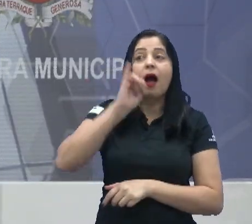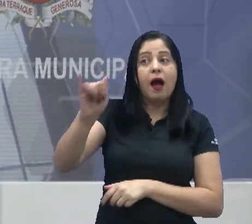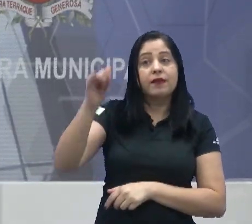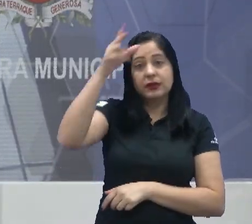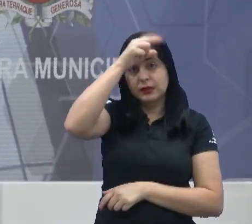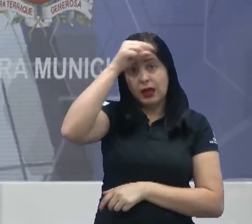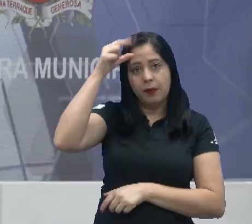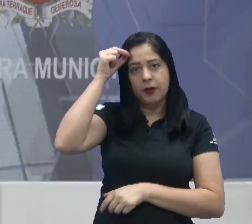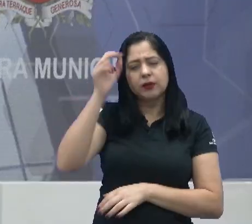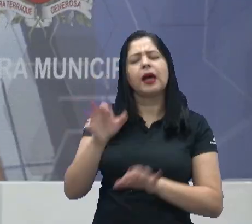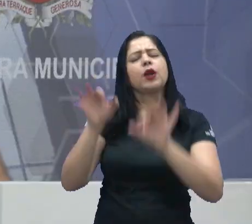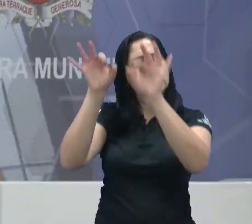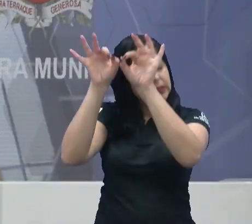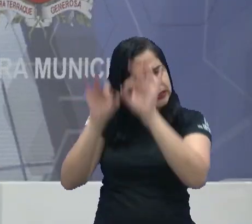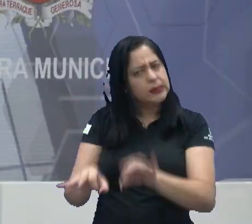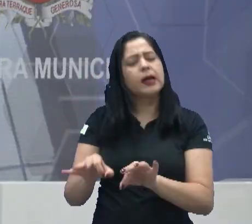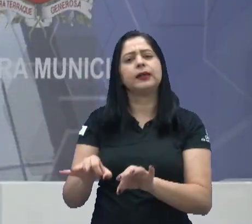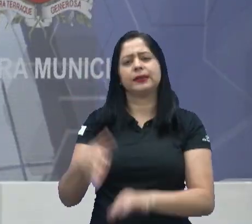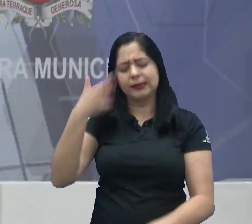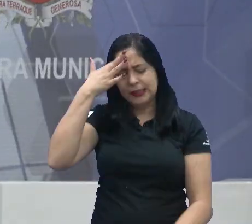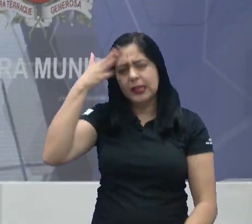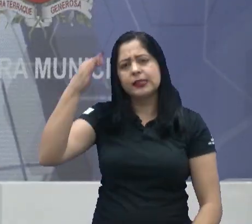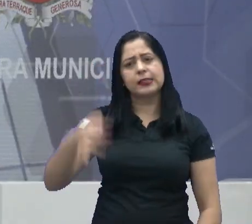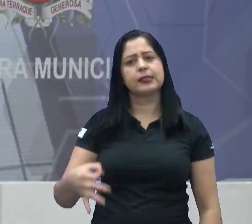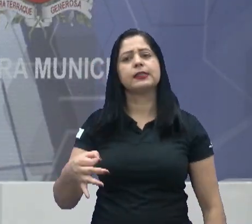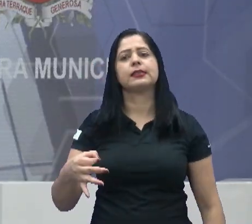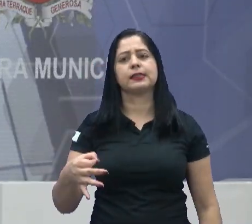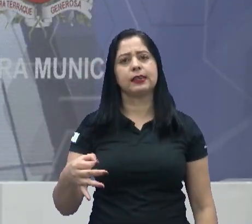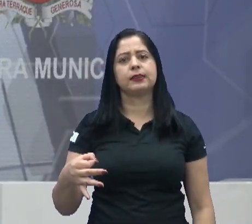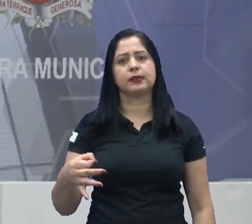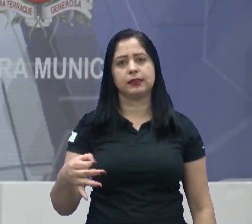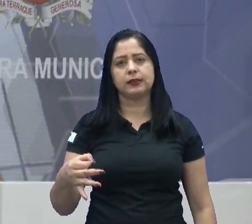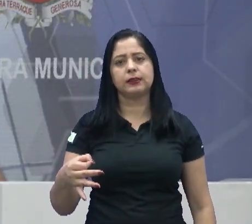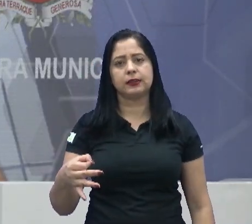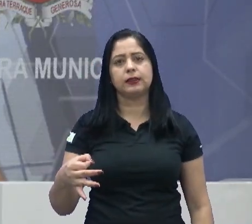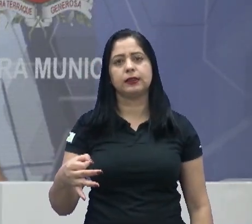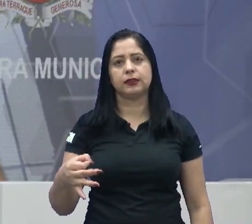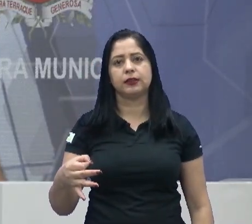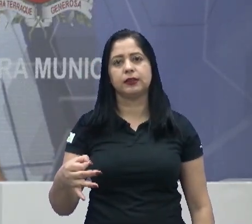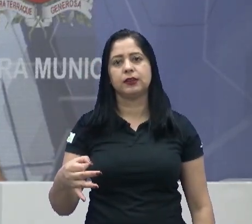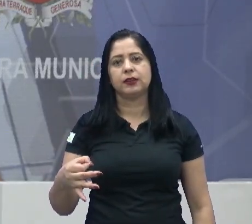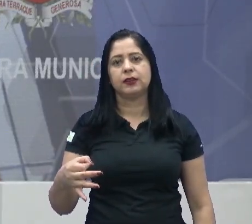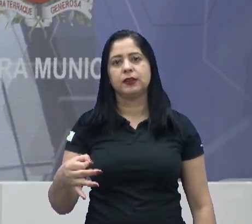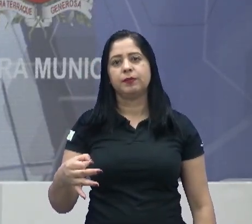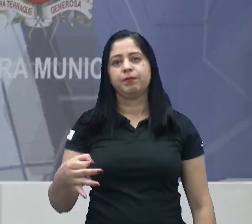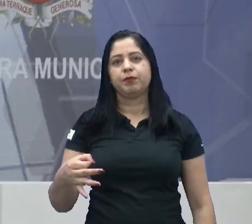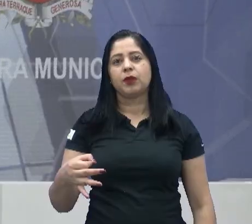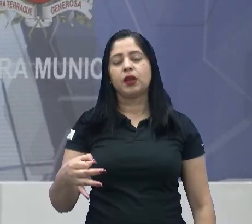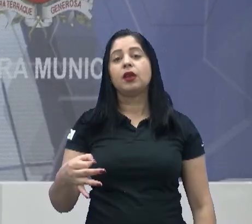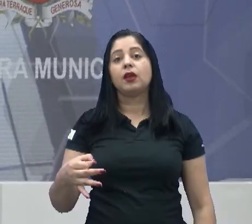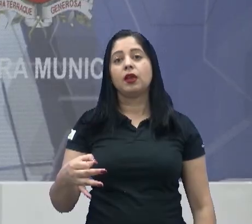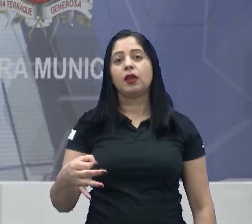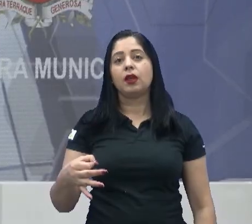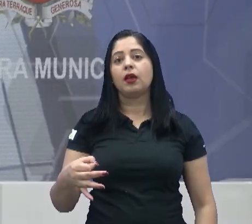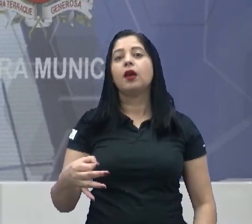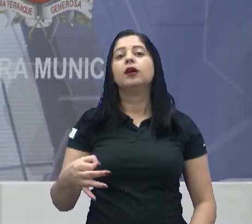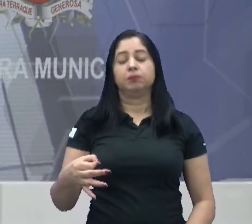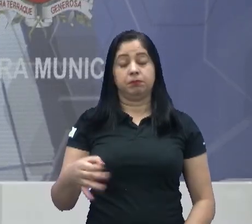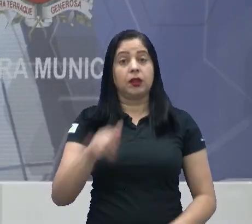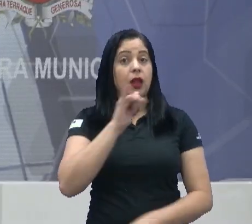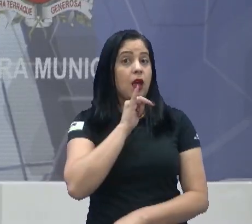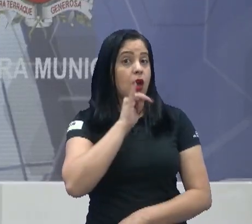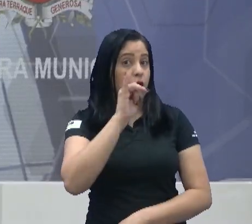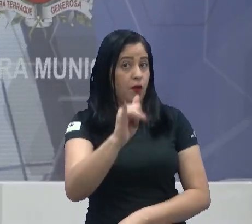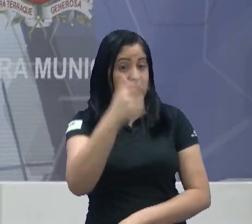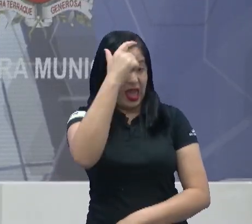eu tenho certeza que isso, com toda a clareza, vão ser resolvidos. Dizer que esse